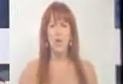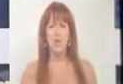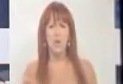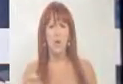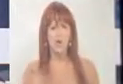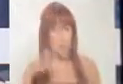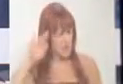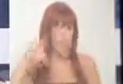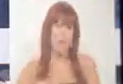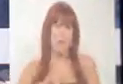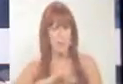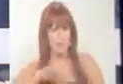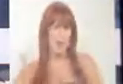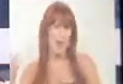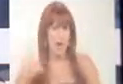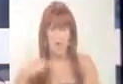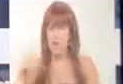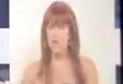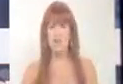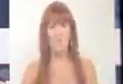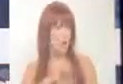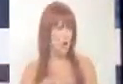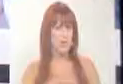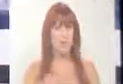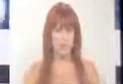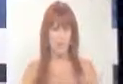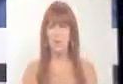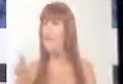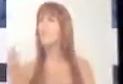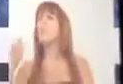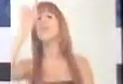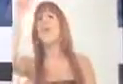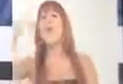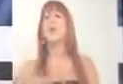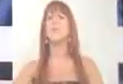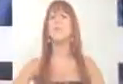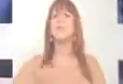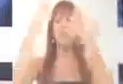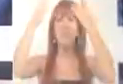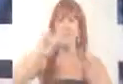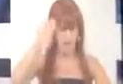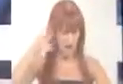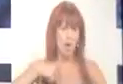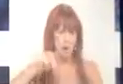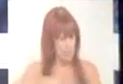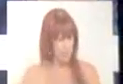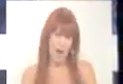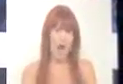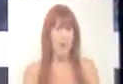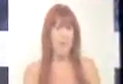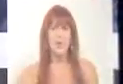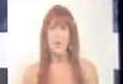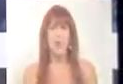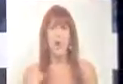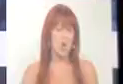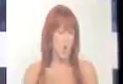temos esta posição. Nós somos, e o Sr. Deputado Carlos Abreu Mourinho, que está lá atrás, a quem saúdo, sabe que nós temos esta posição.